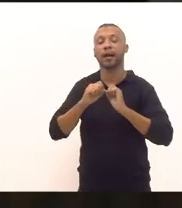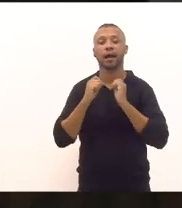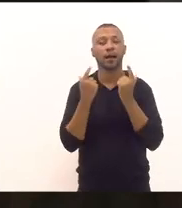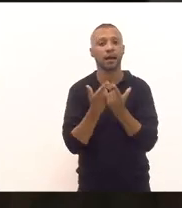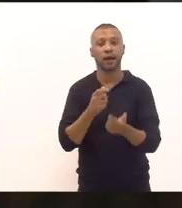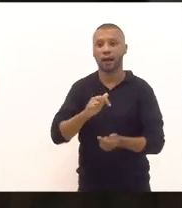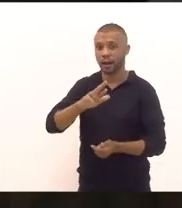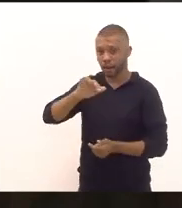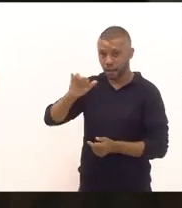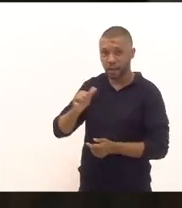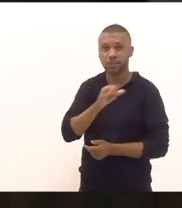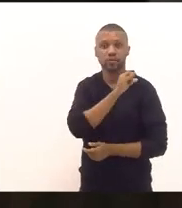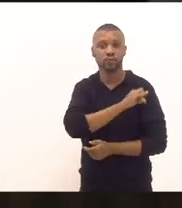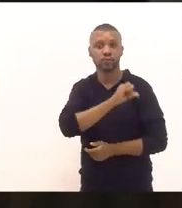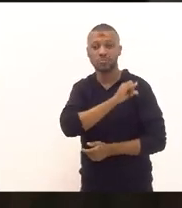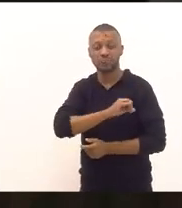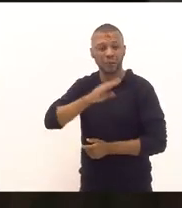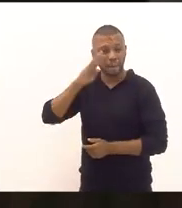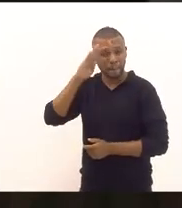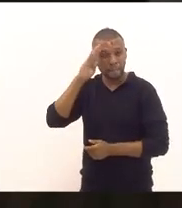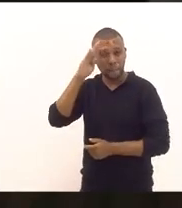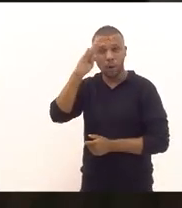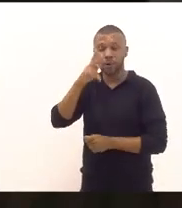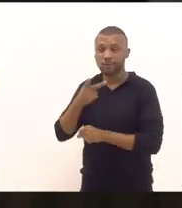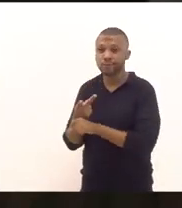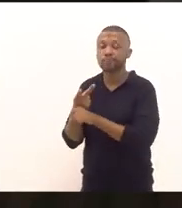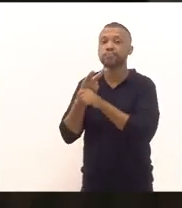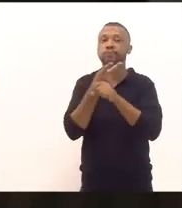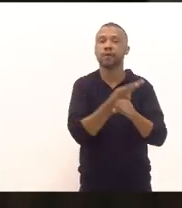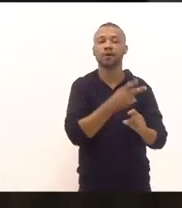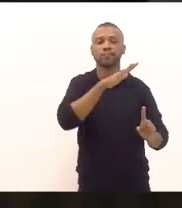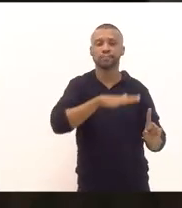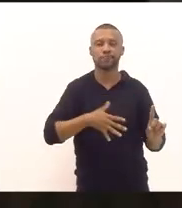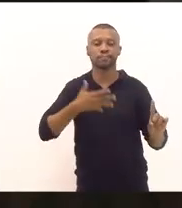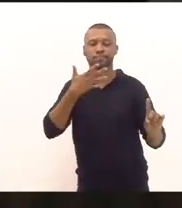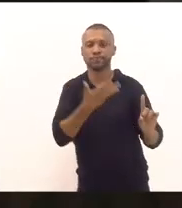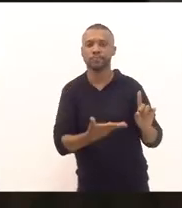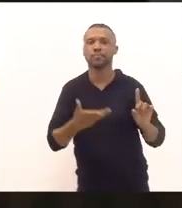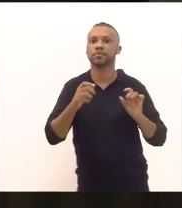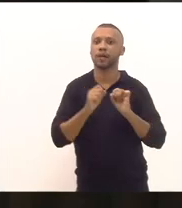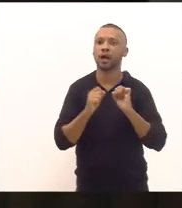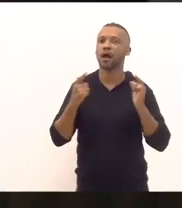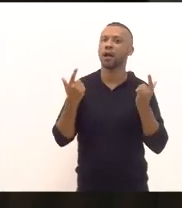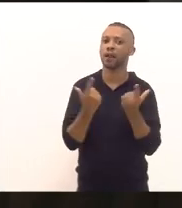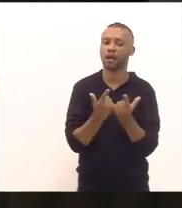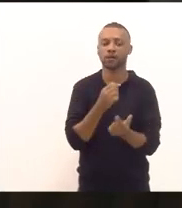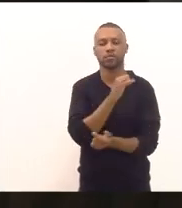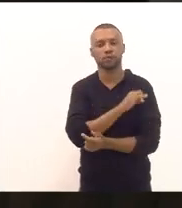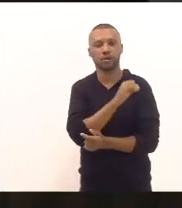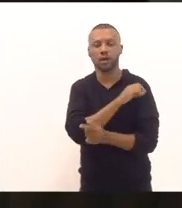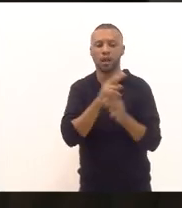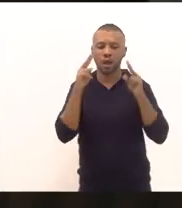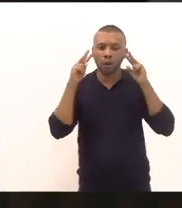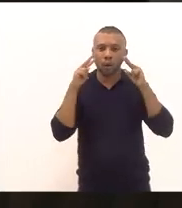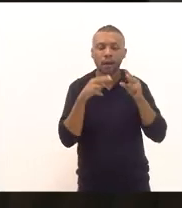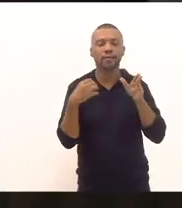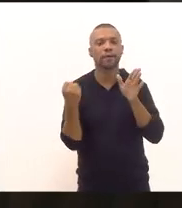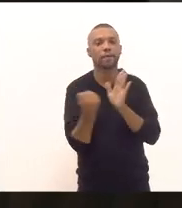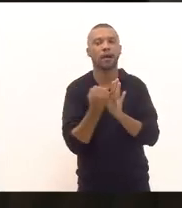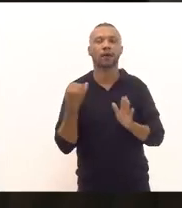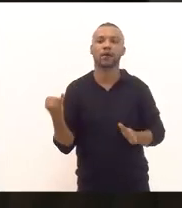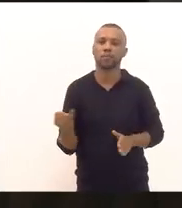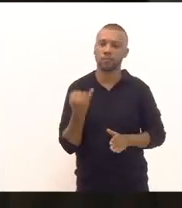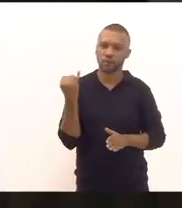do Rio de Janeiro a maior comenda da Assembleia Legislativa do Rio de Janeiro reconhece a sua importância